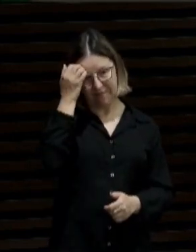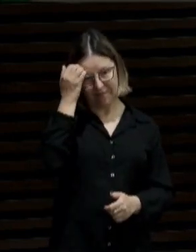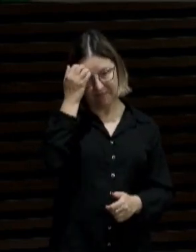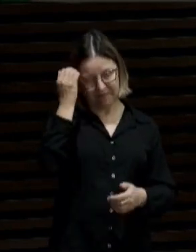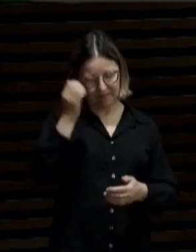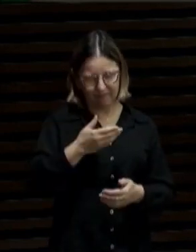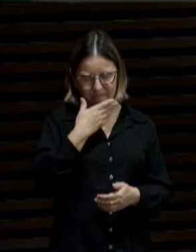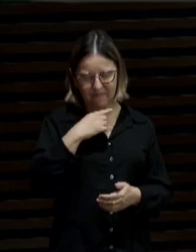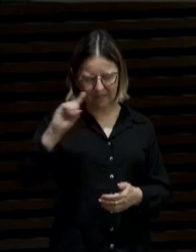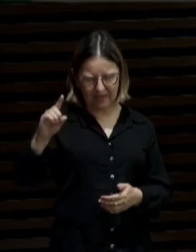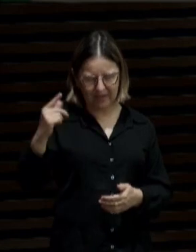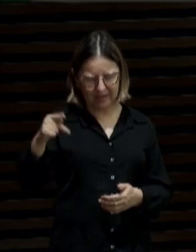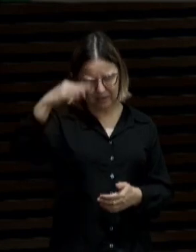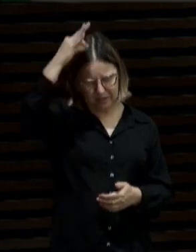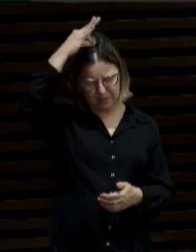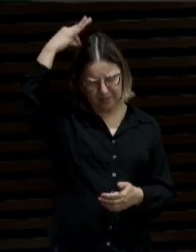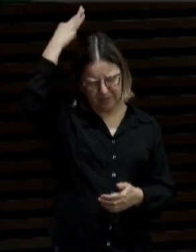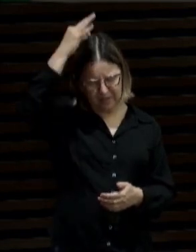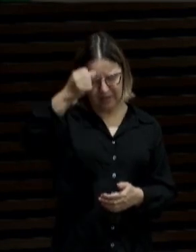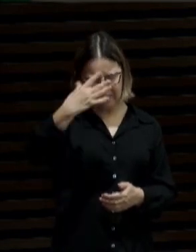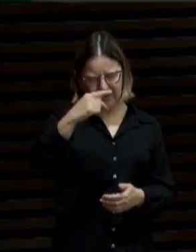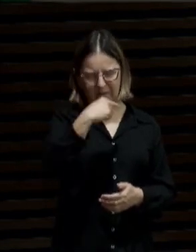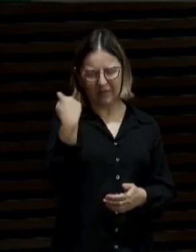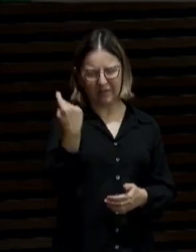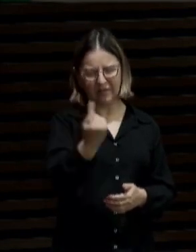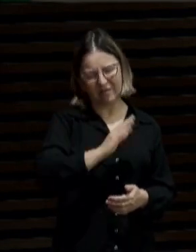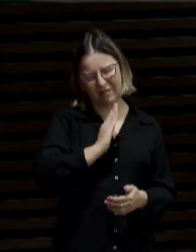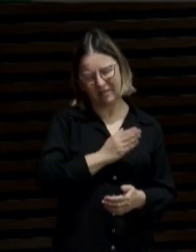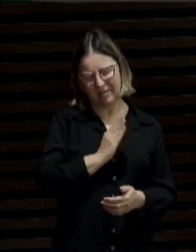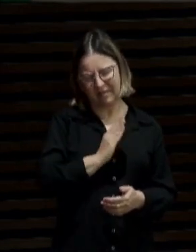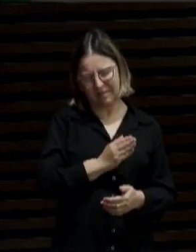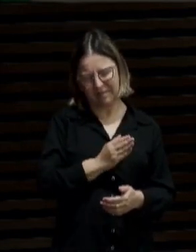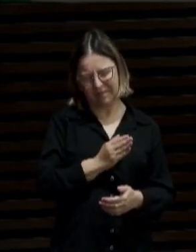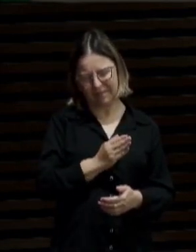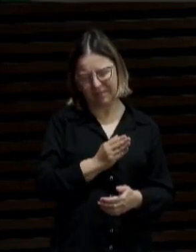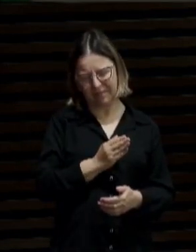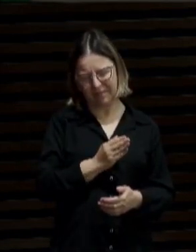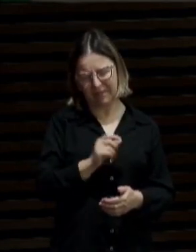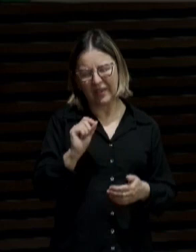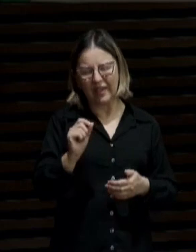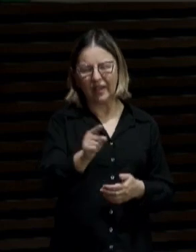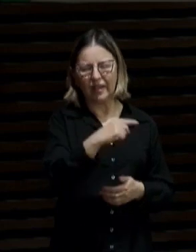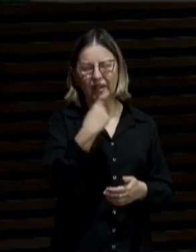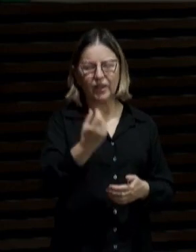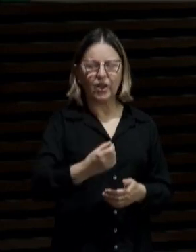que o Teu Espírito revele aos nossos corações quem somos